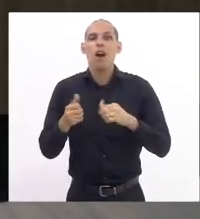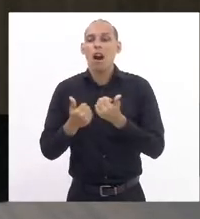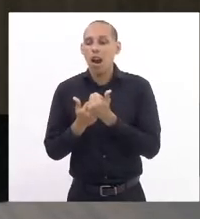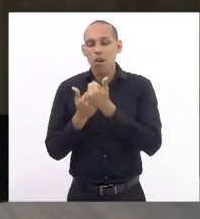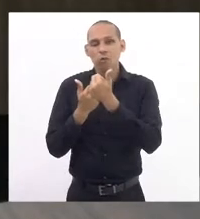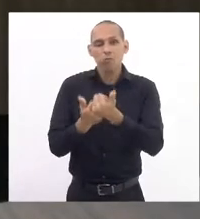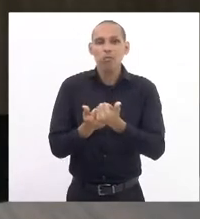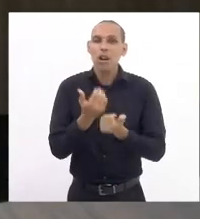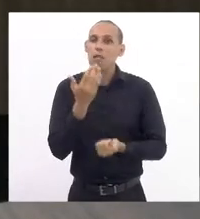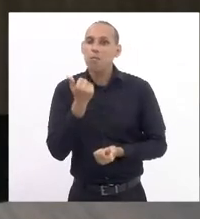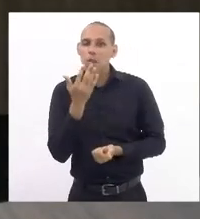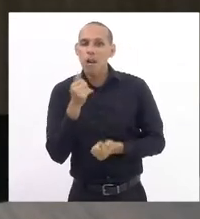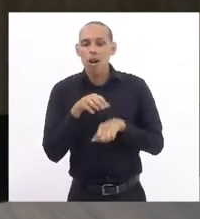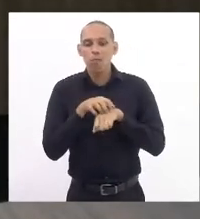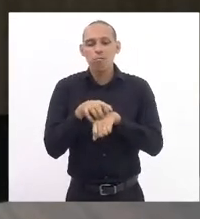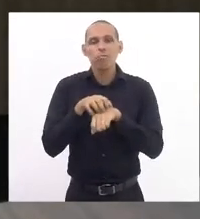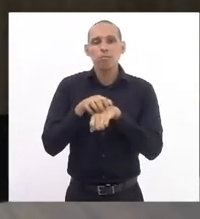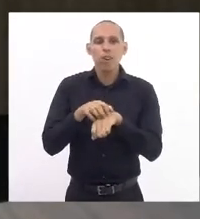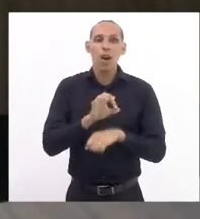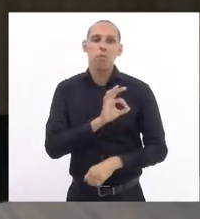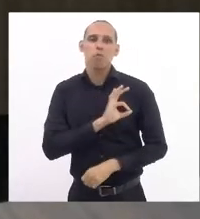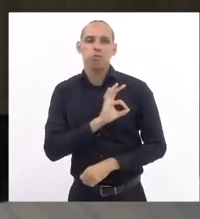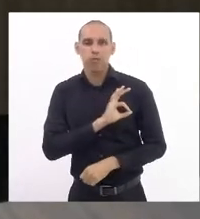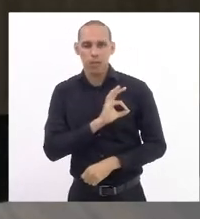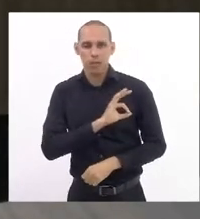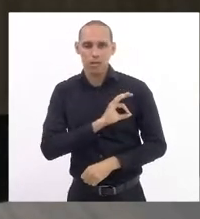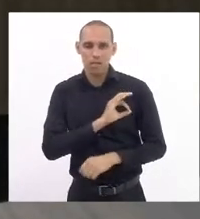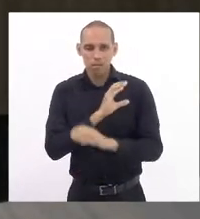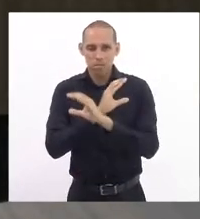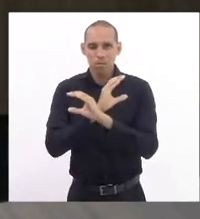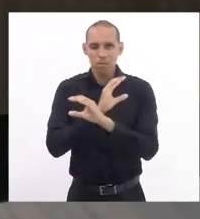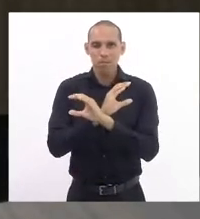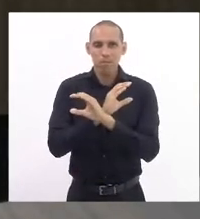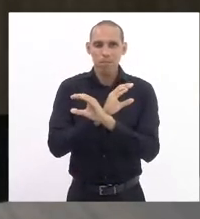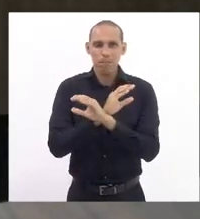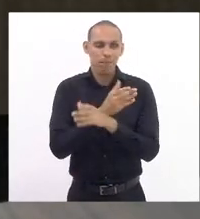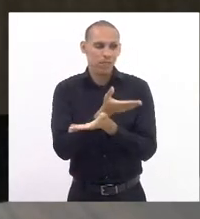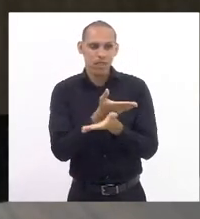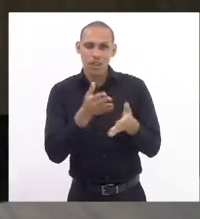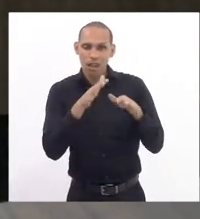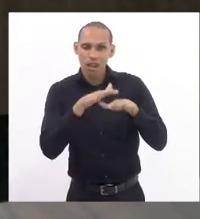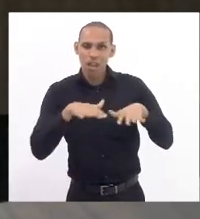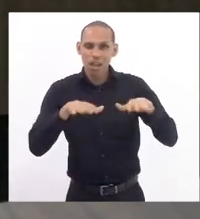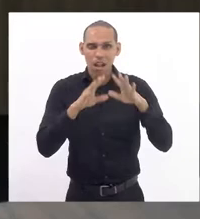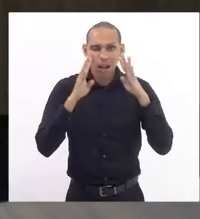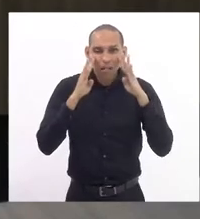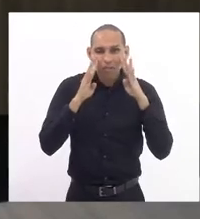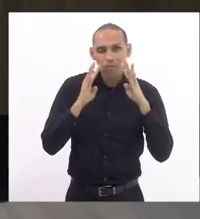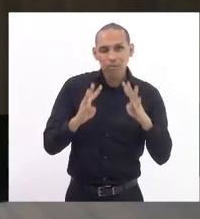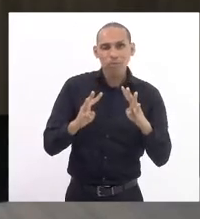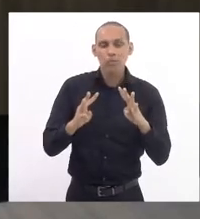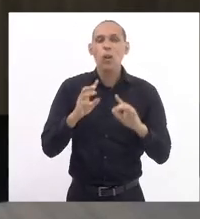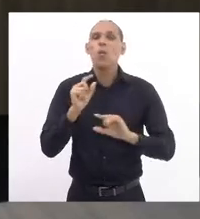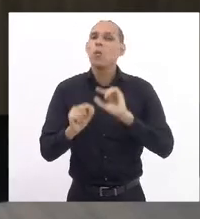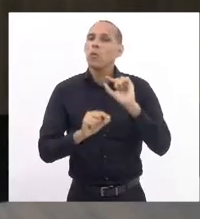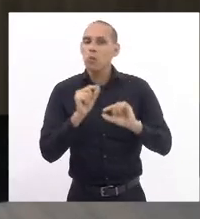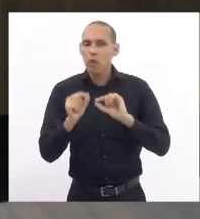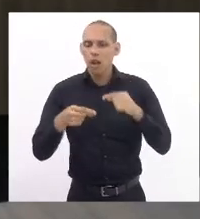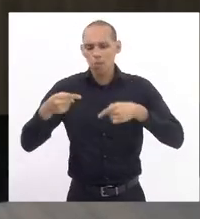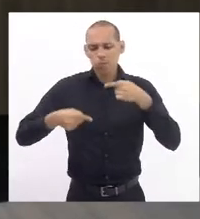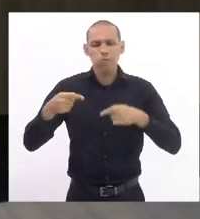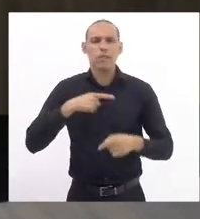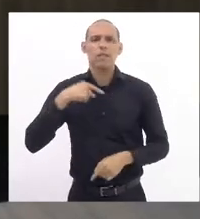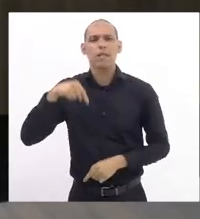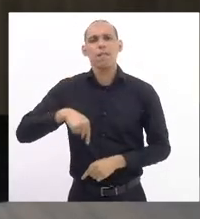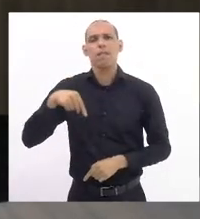alimentação e transporte aos policiais civis. Os policiais civis estão atentos ao que será discutido